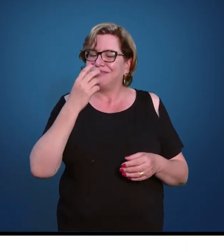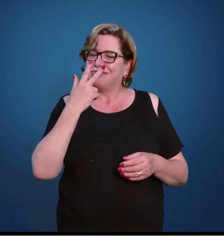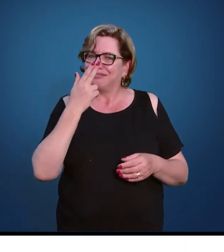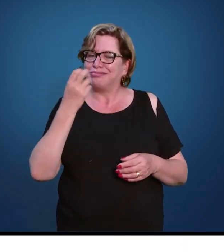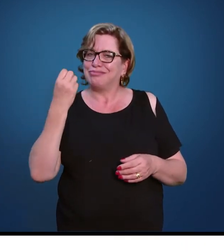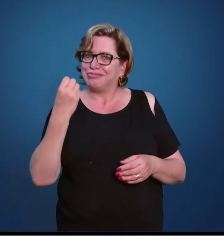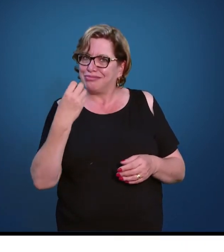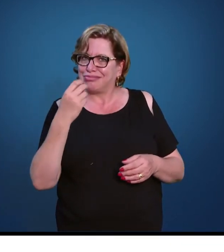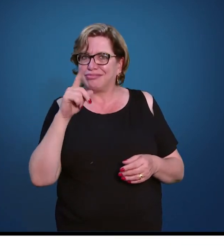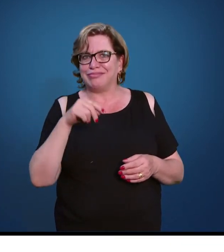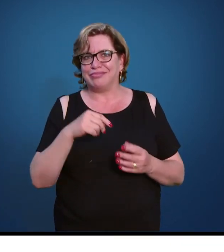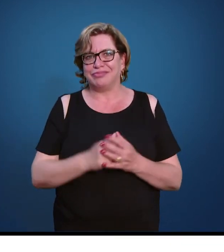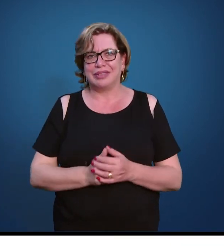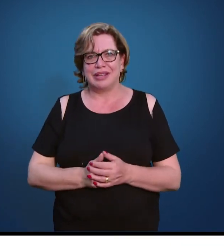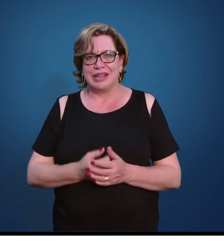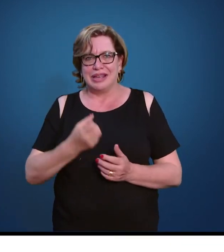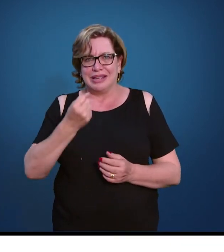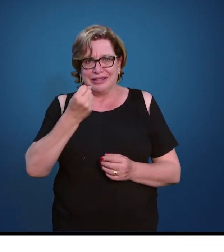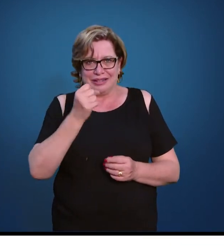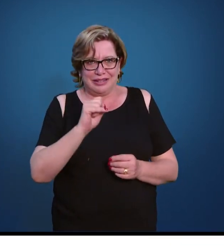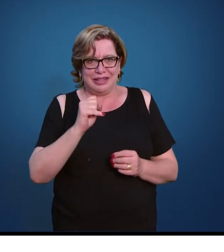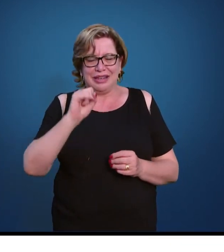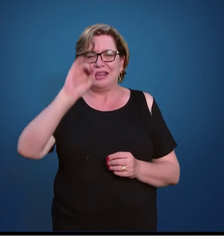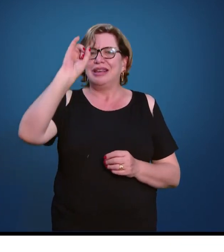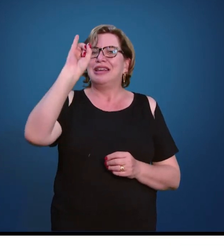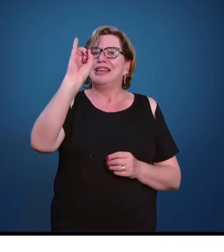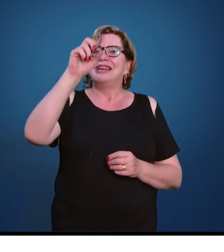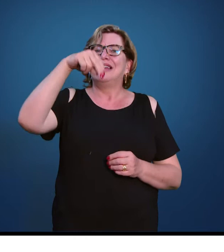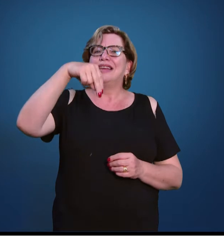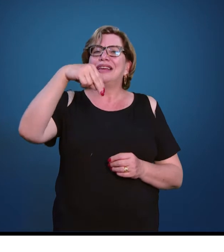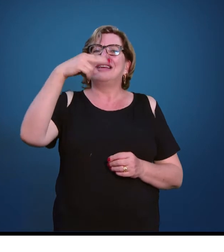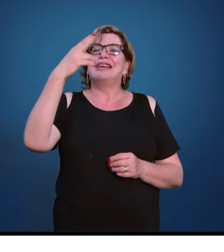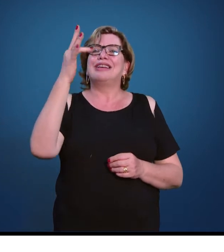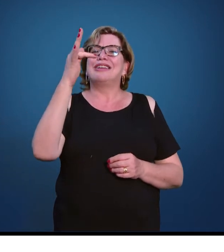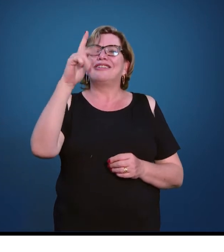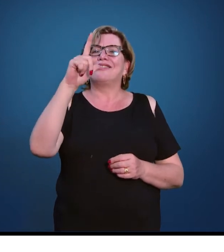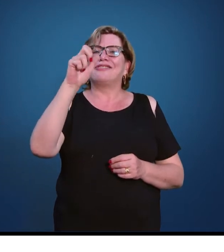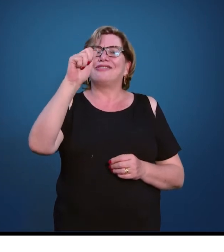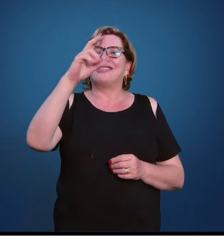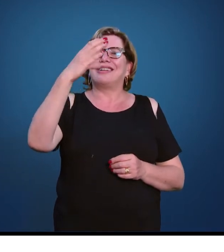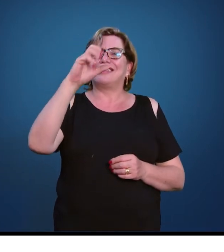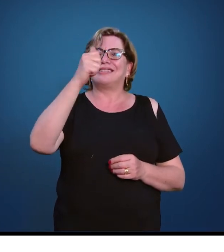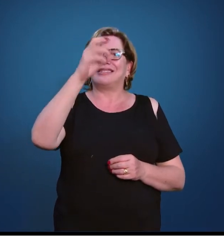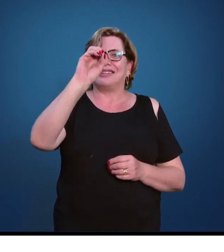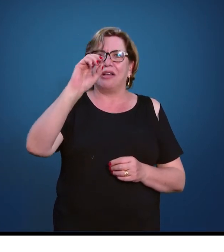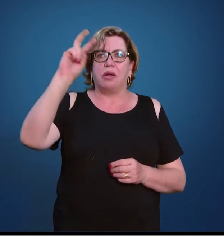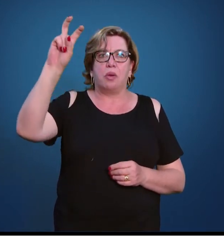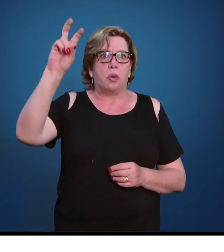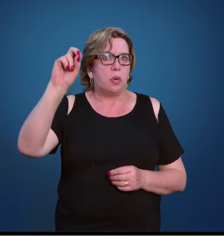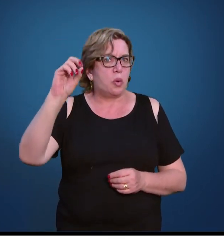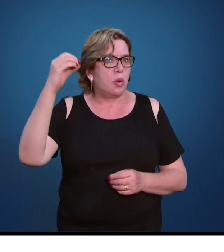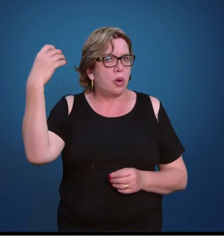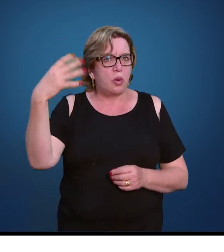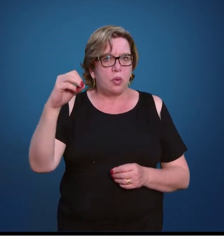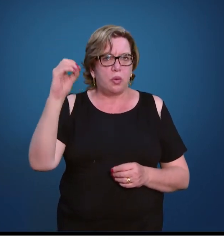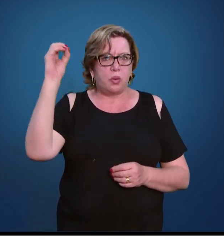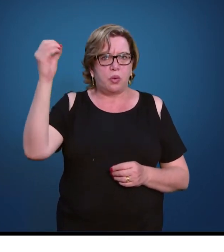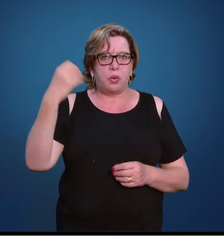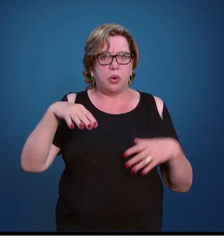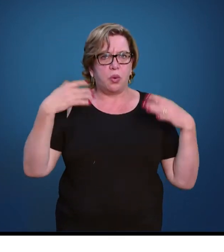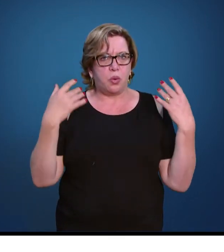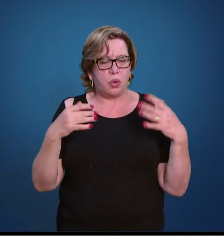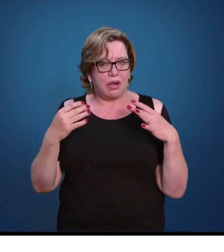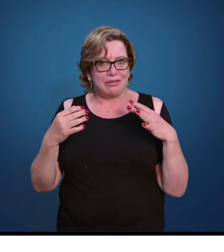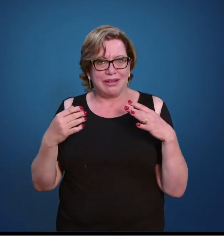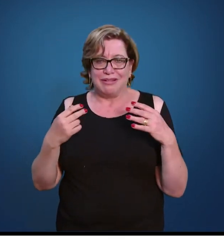considerável. Se a inflação fosse de 50% ao ano, já poderíamos dizer que isto é abaixo da inflação. Mas,